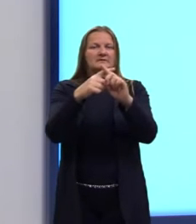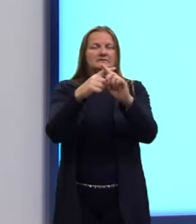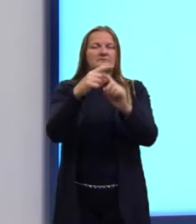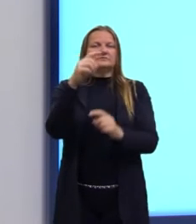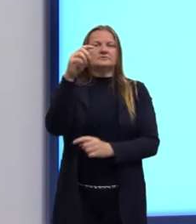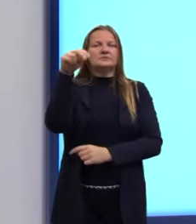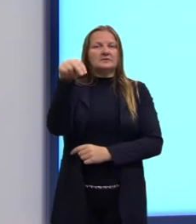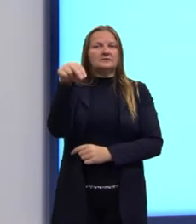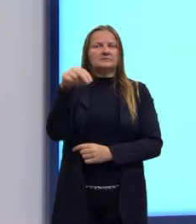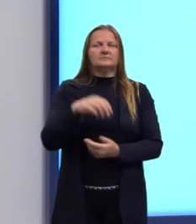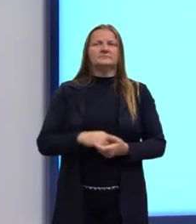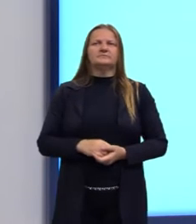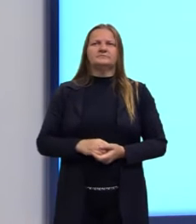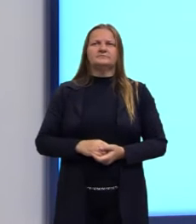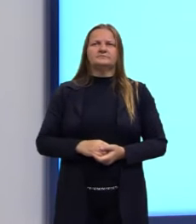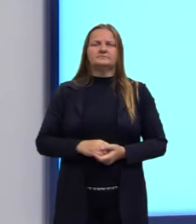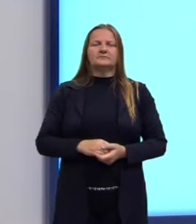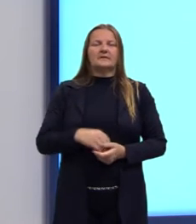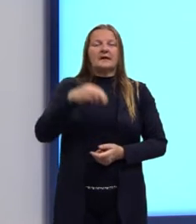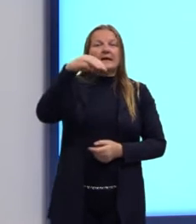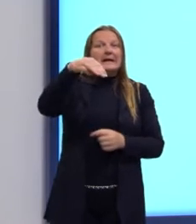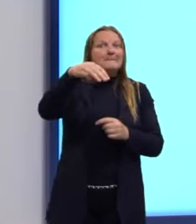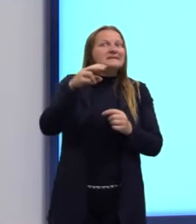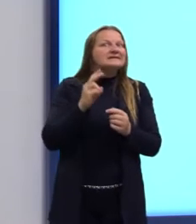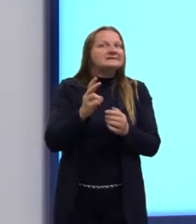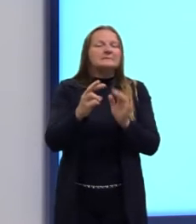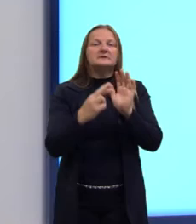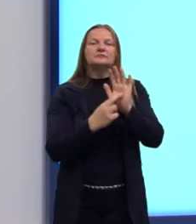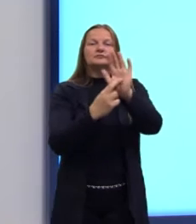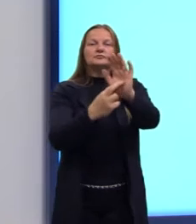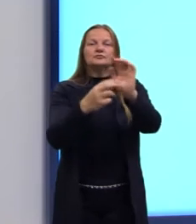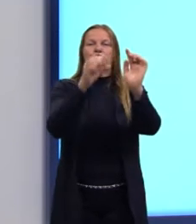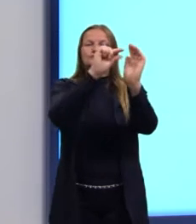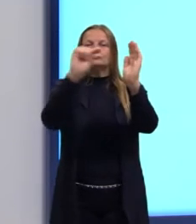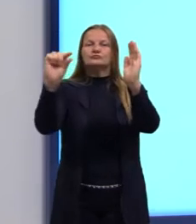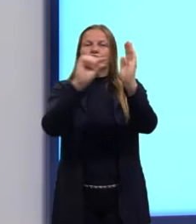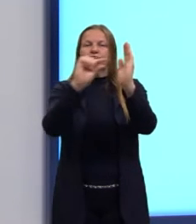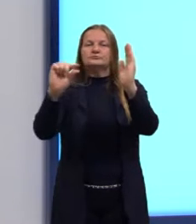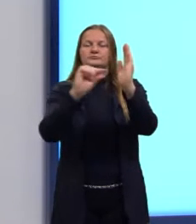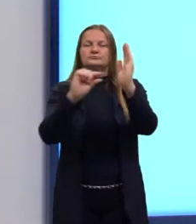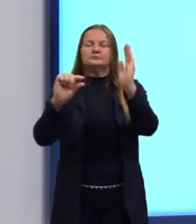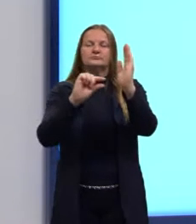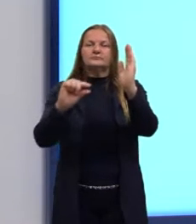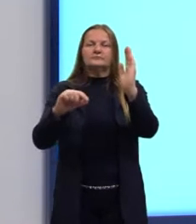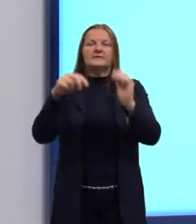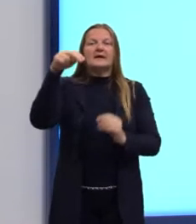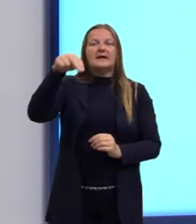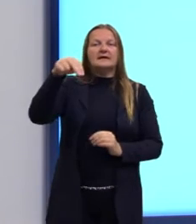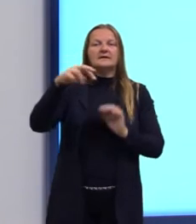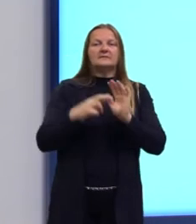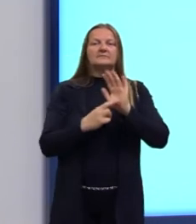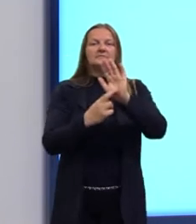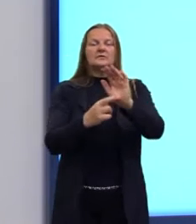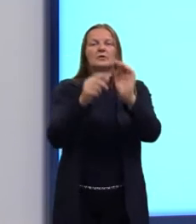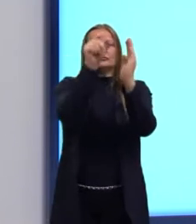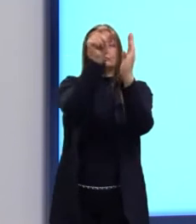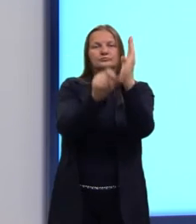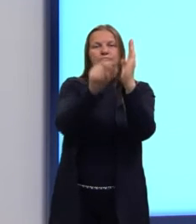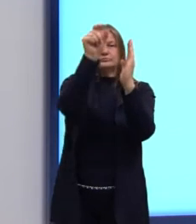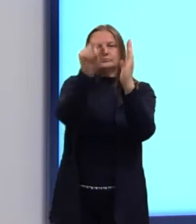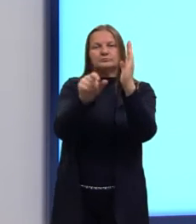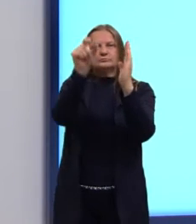representa então o número de linhas onde nós vimos na horizontal e n representa o número de colunas